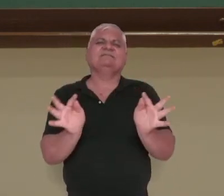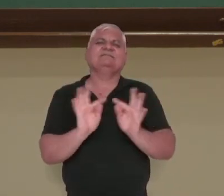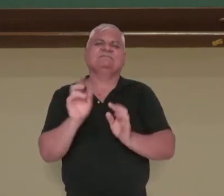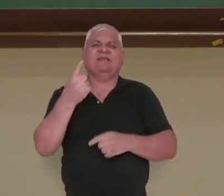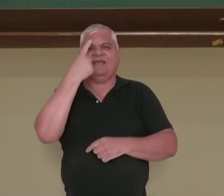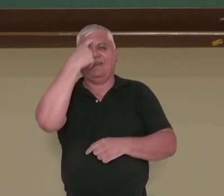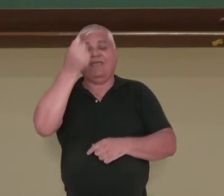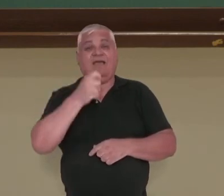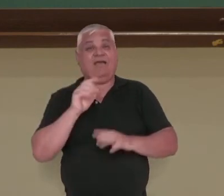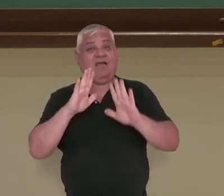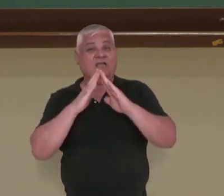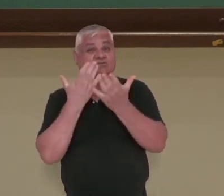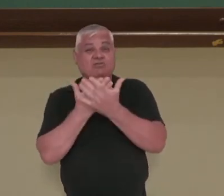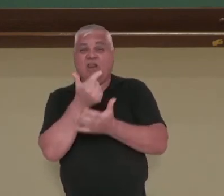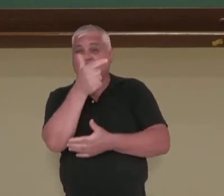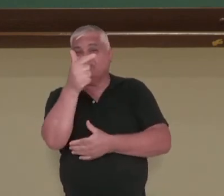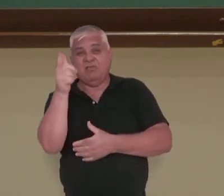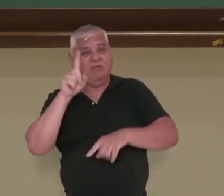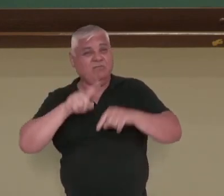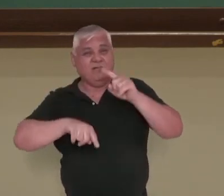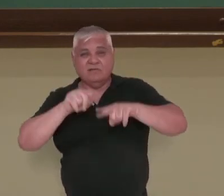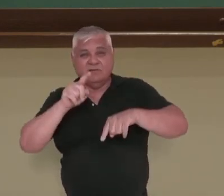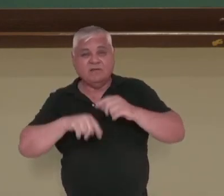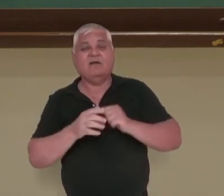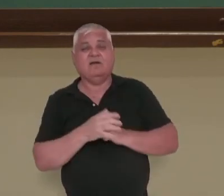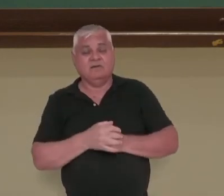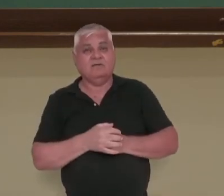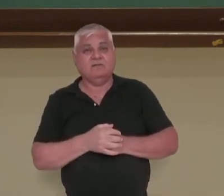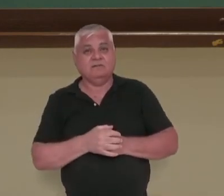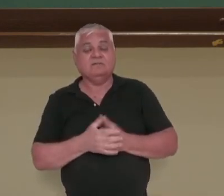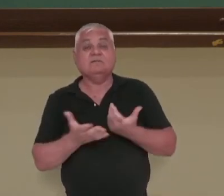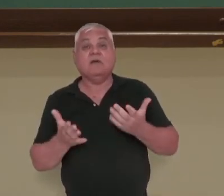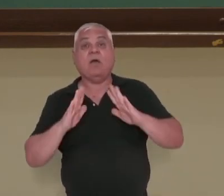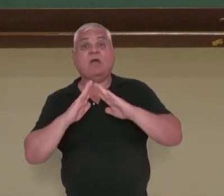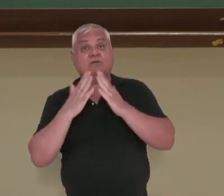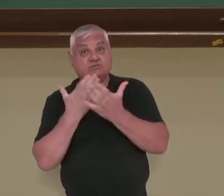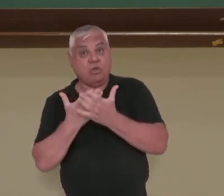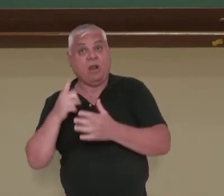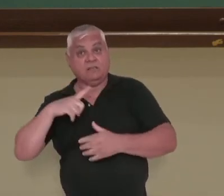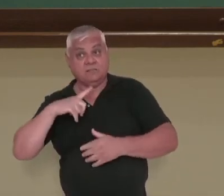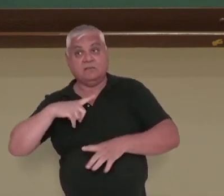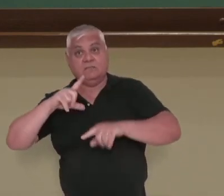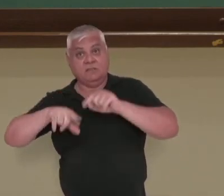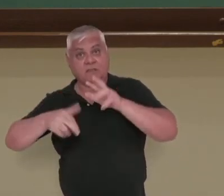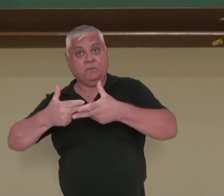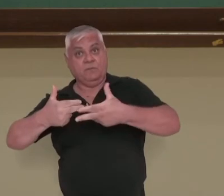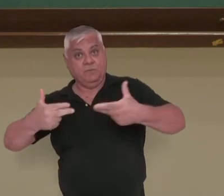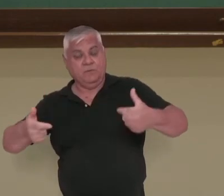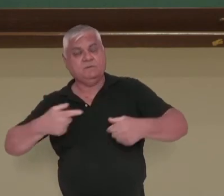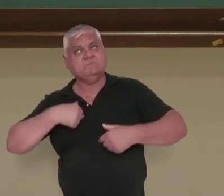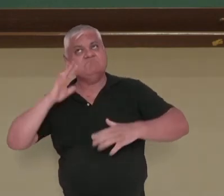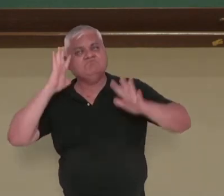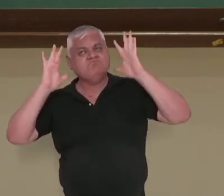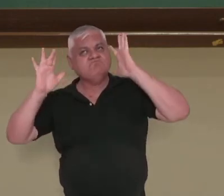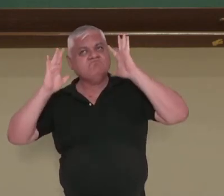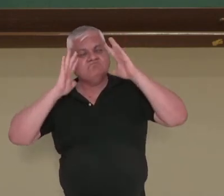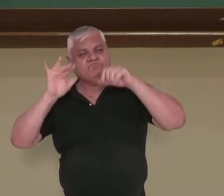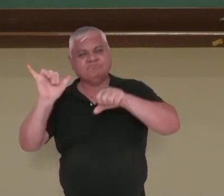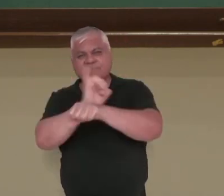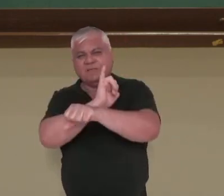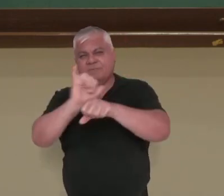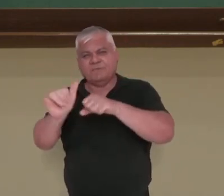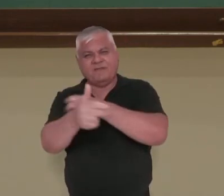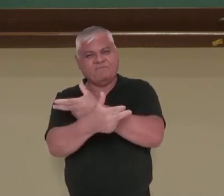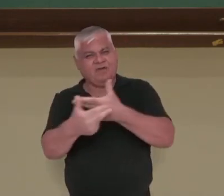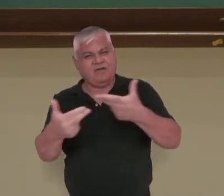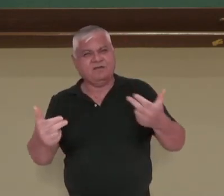não tem tantos recursos materiais, né? E com as escolas que têm mais recursos, vocês podem pensar em diversas outras